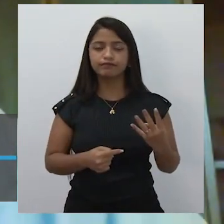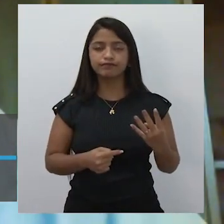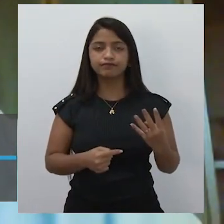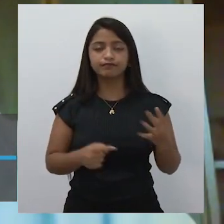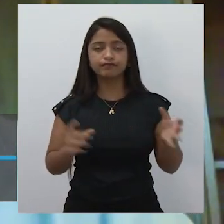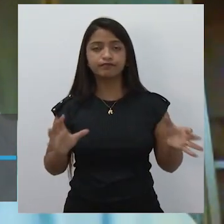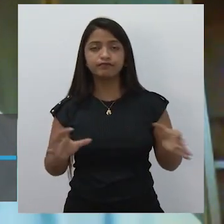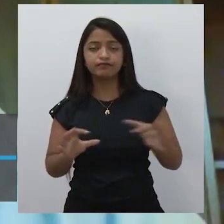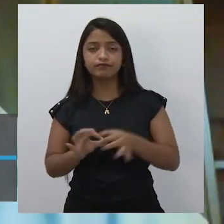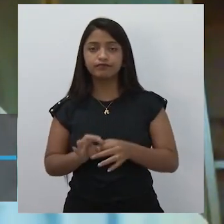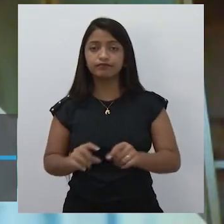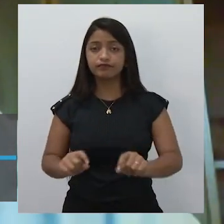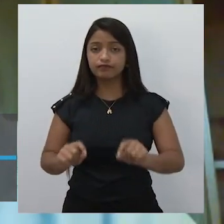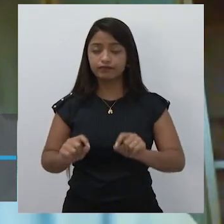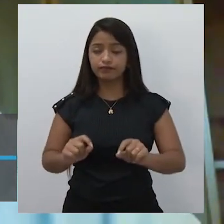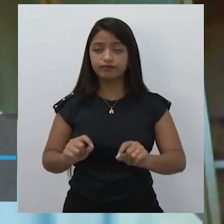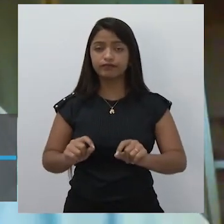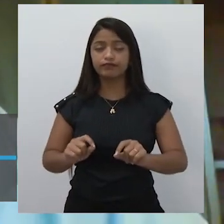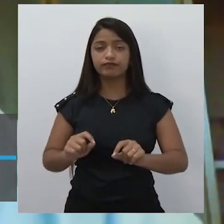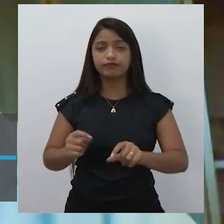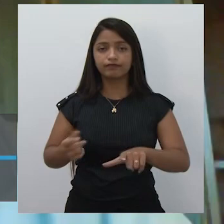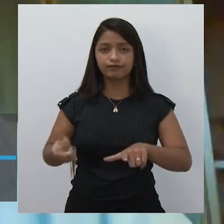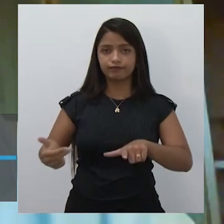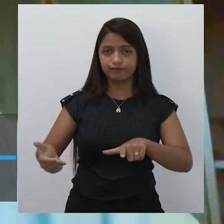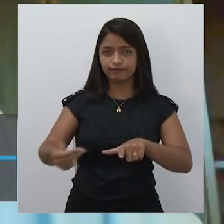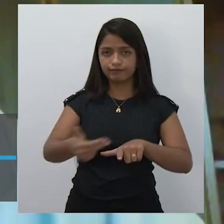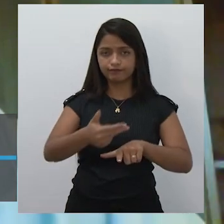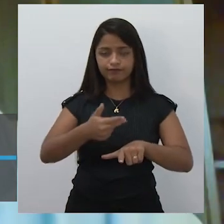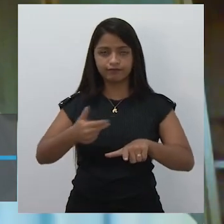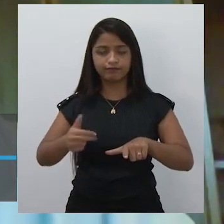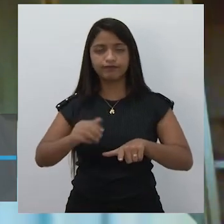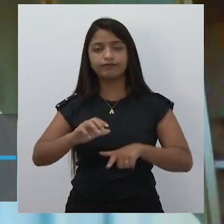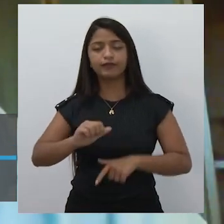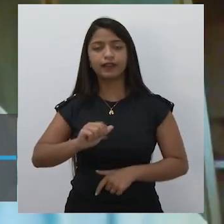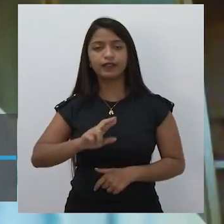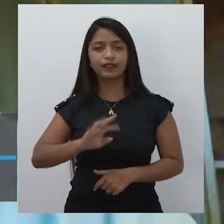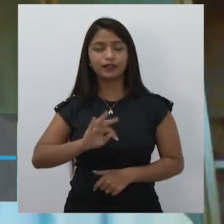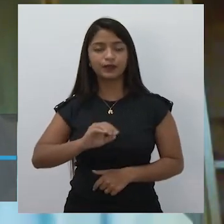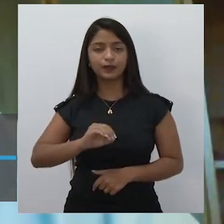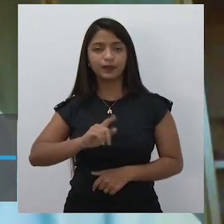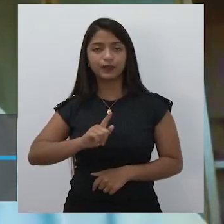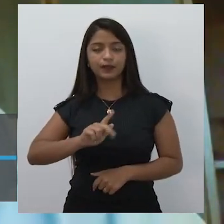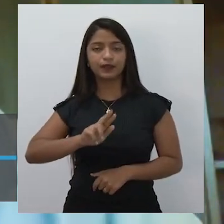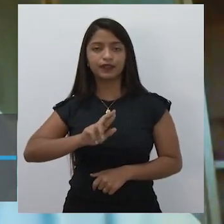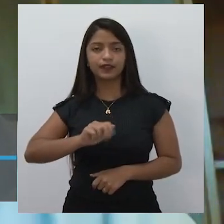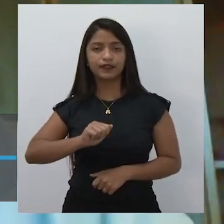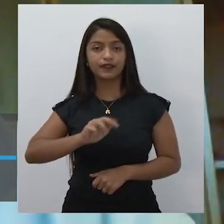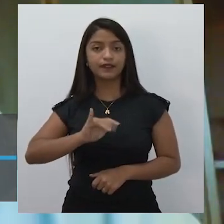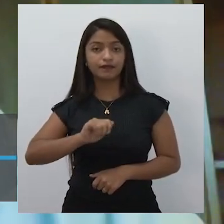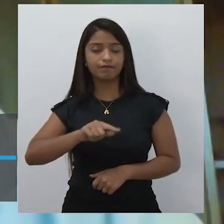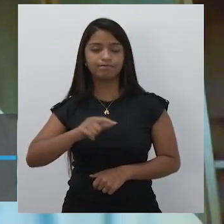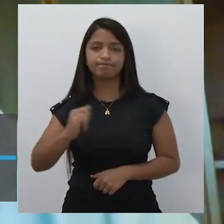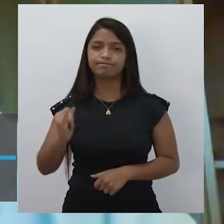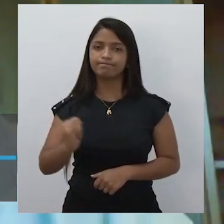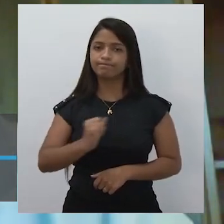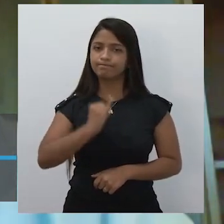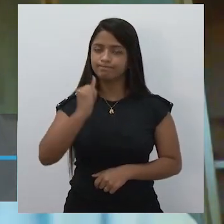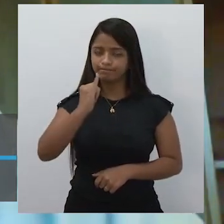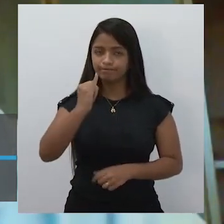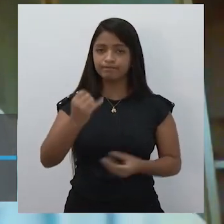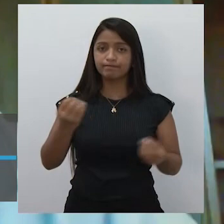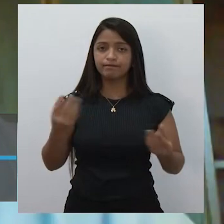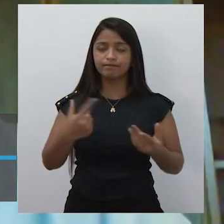questão da cartografia, que é um instrumento indispensável para entender essas relações, né, esses